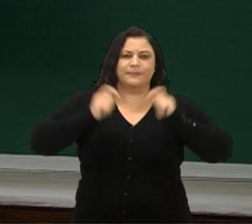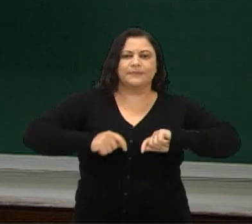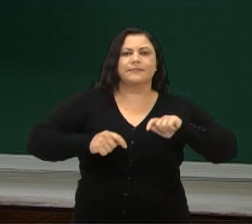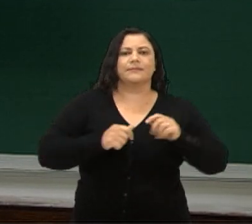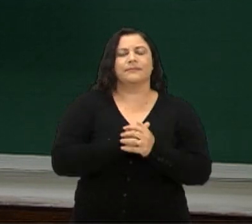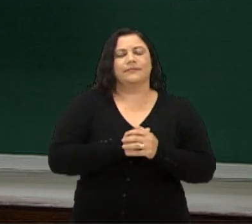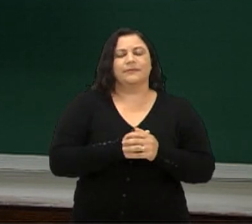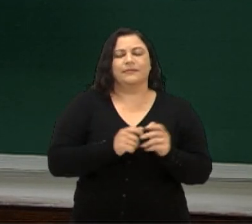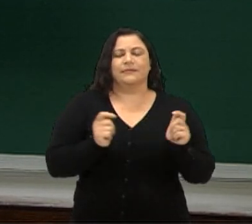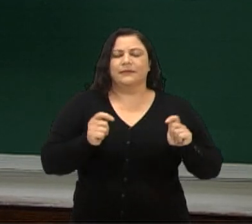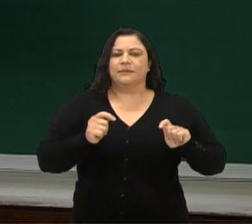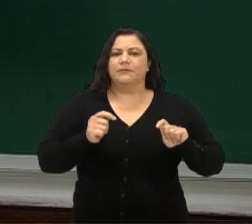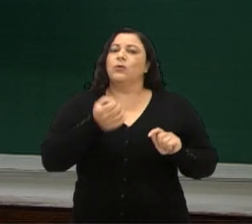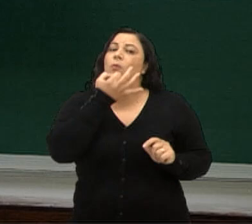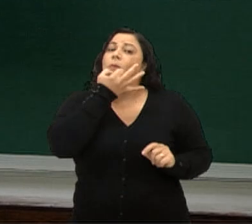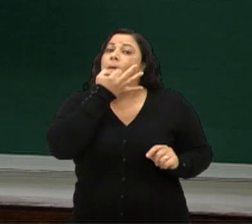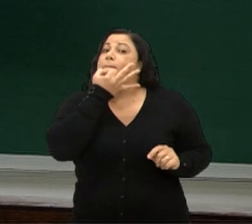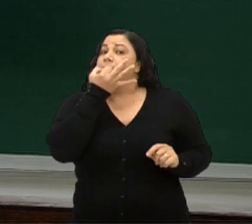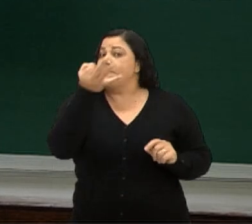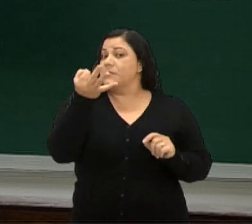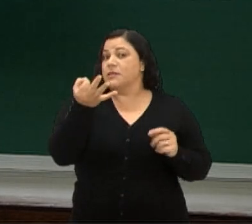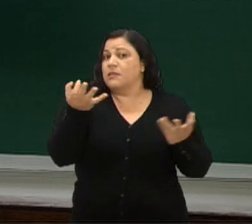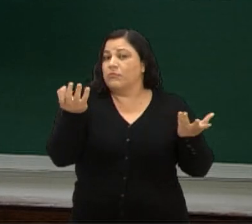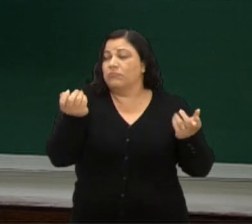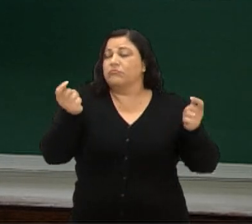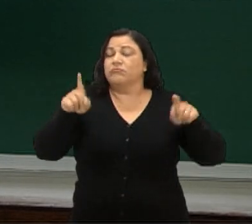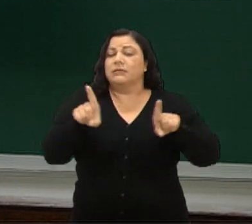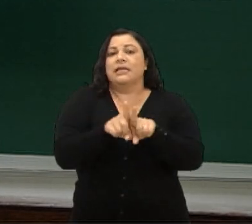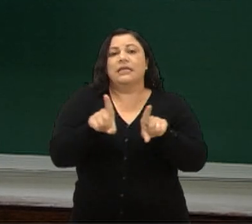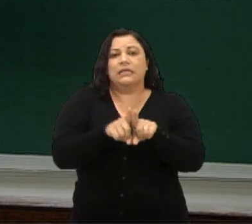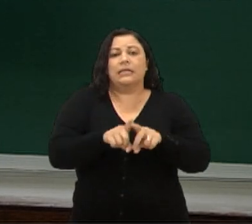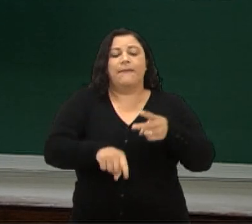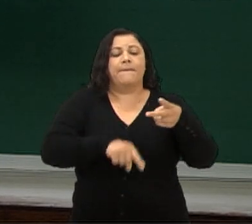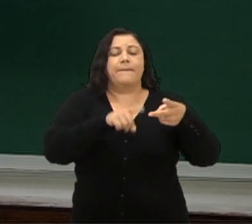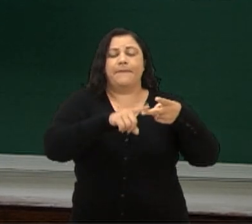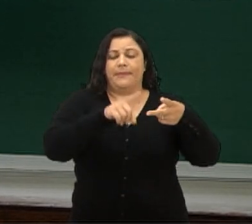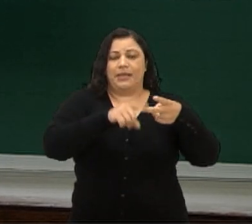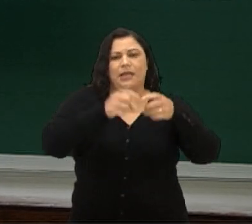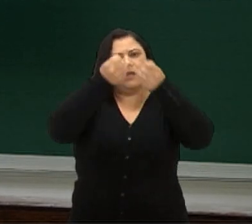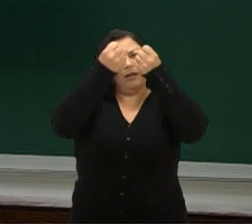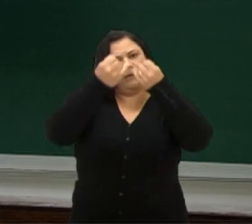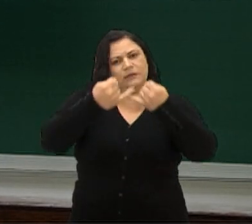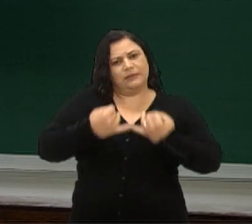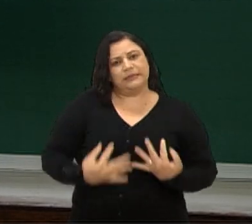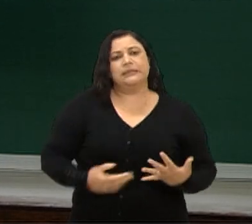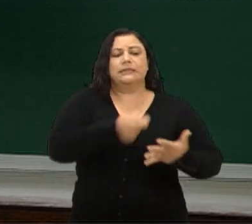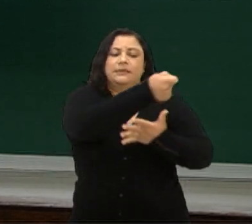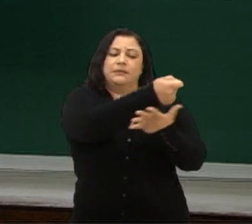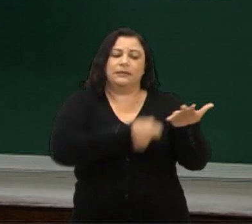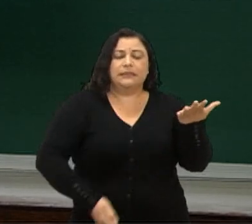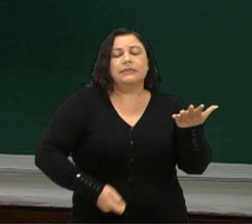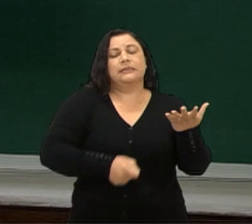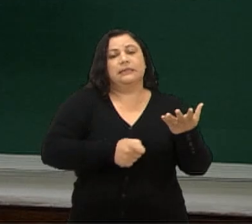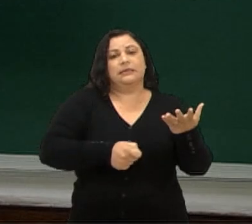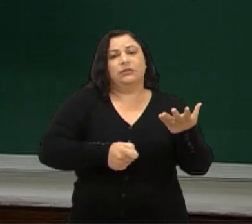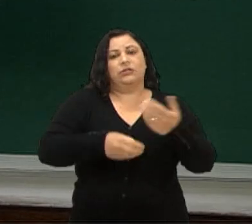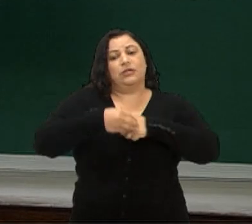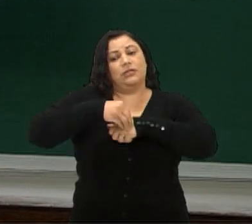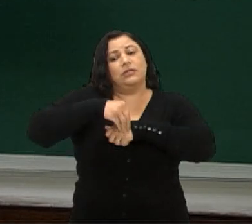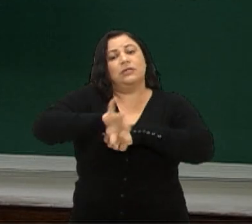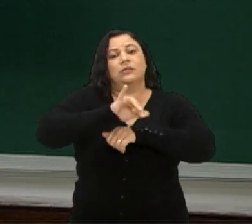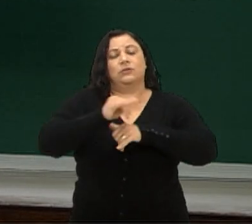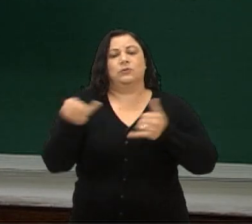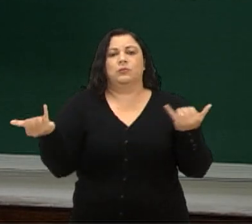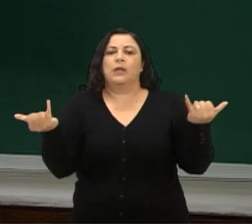escrito ali pela resenha, certo? Existe também a resenha descritiva, ela apenas transfere uma informação. Agora, diferente da resenha crítica, não,